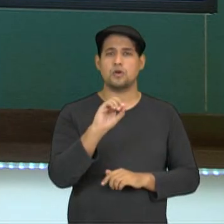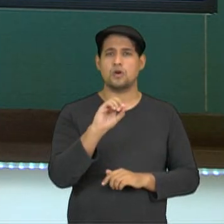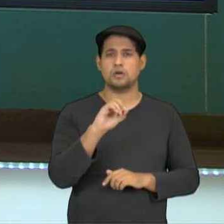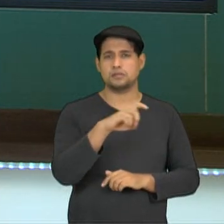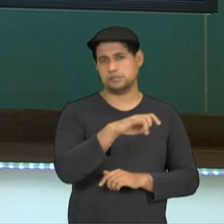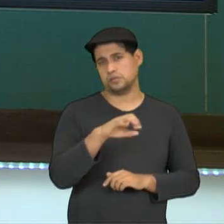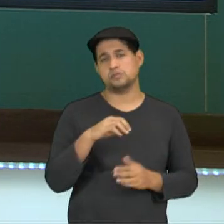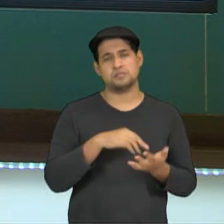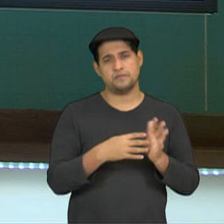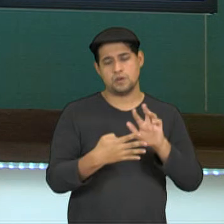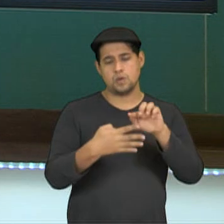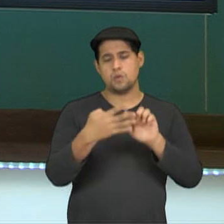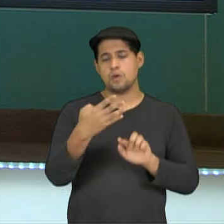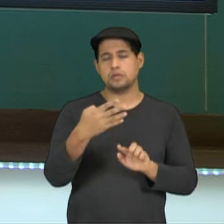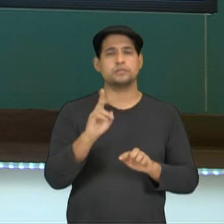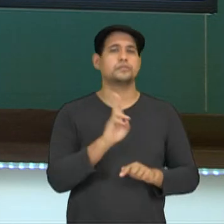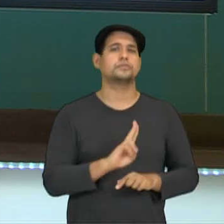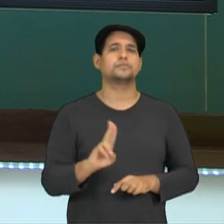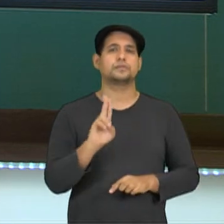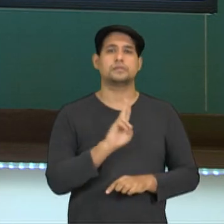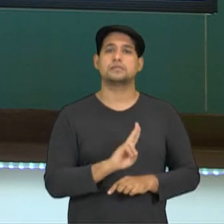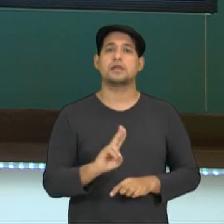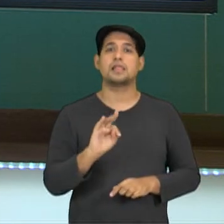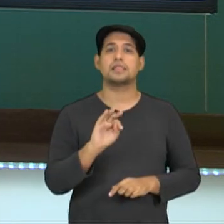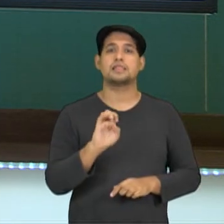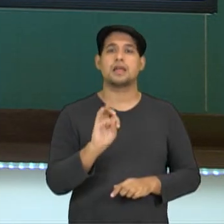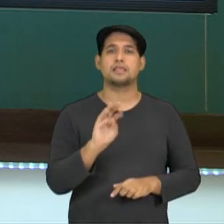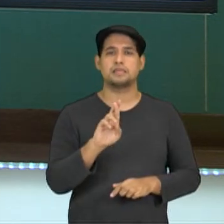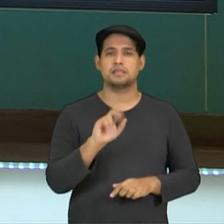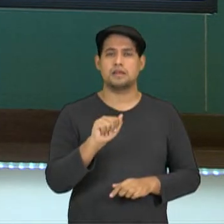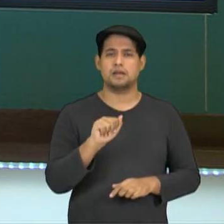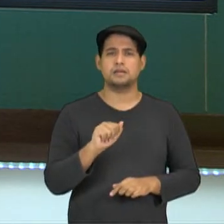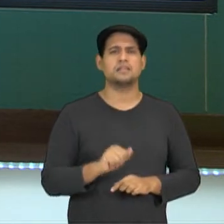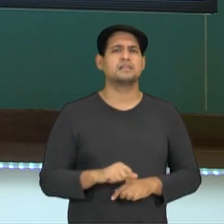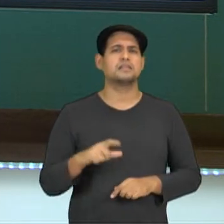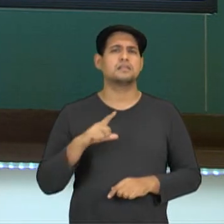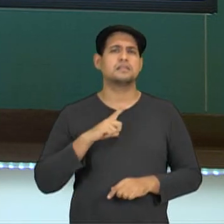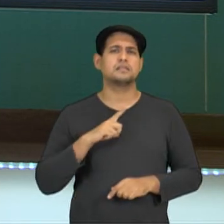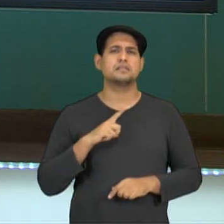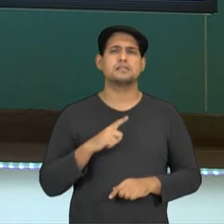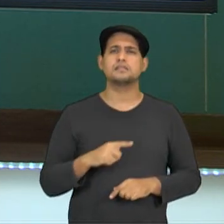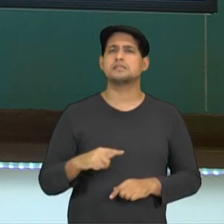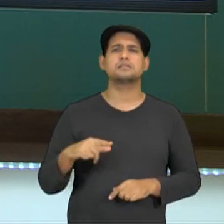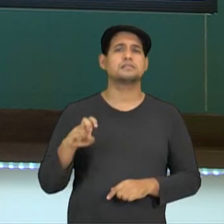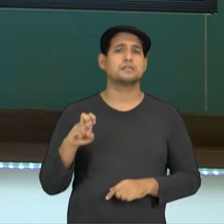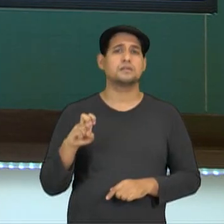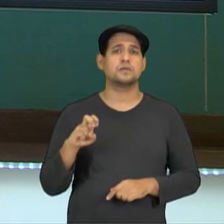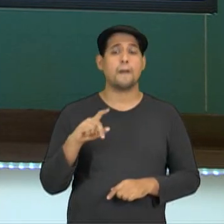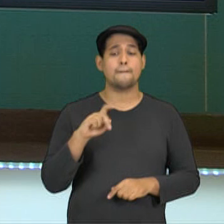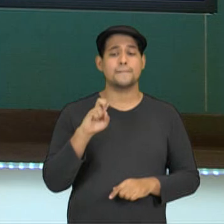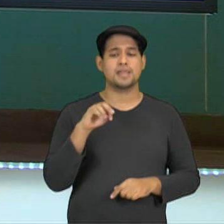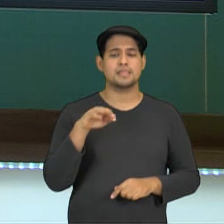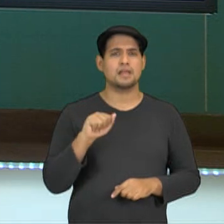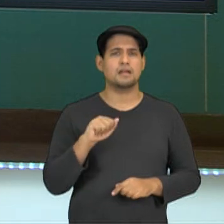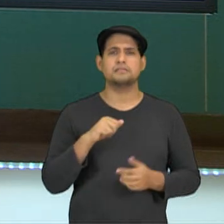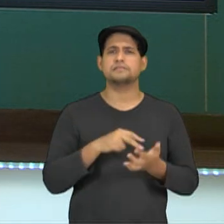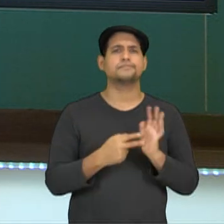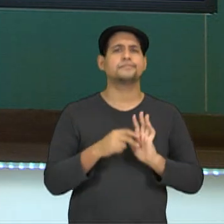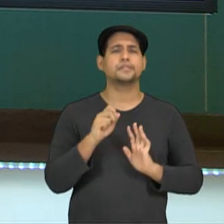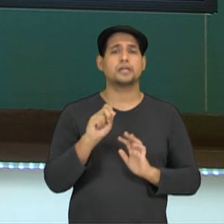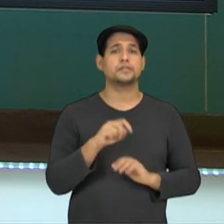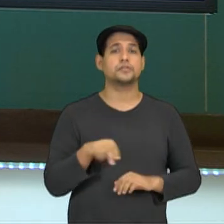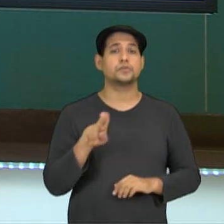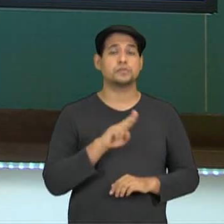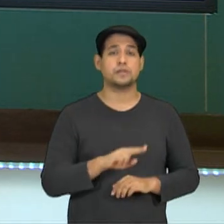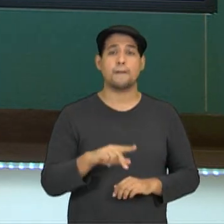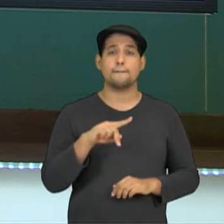Porque aí são 4, né? Usamos o prefixo tetra. E quando são 5, 5 é penta, né? Então a gente